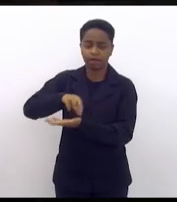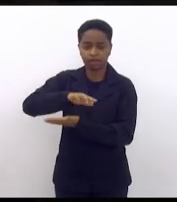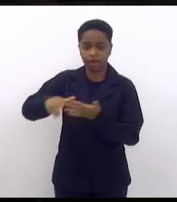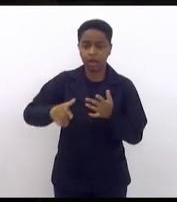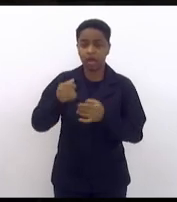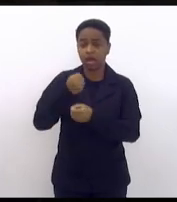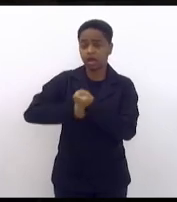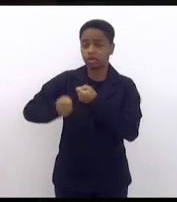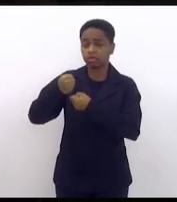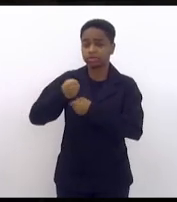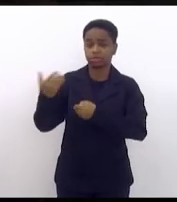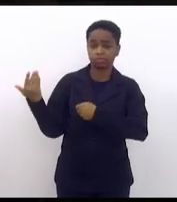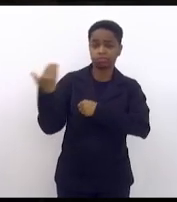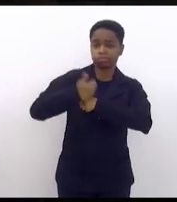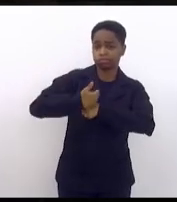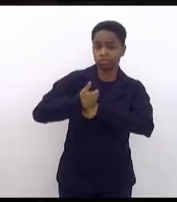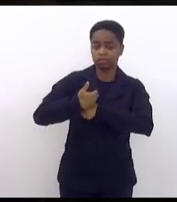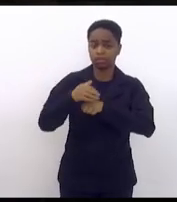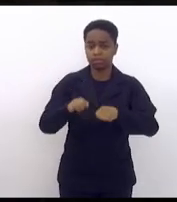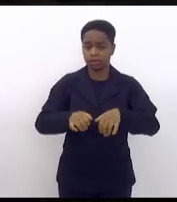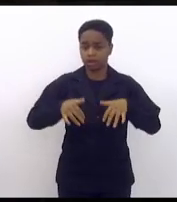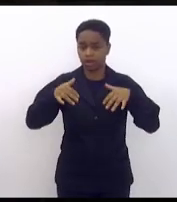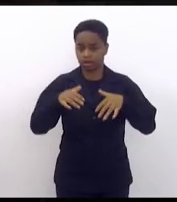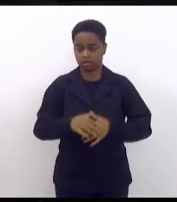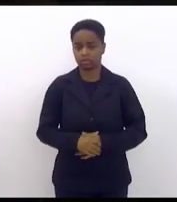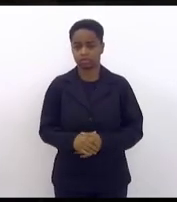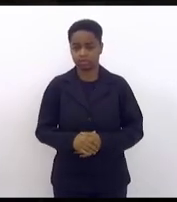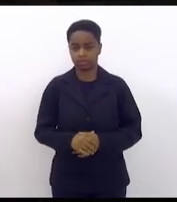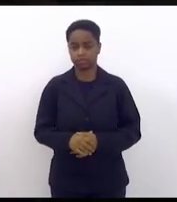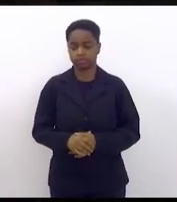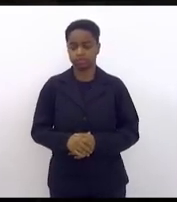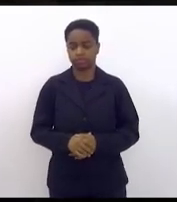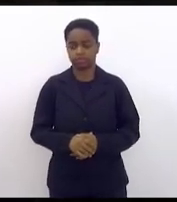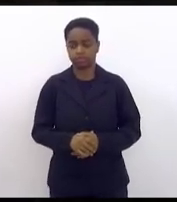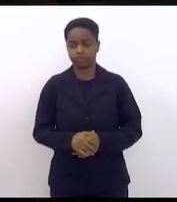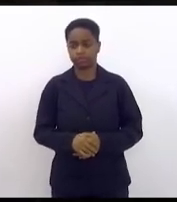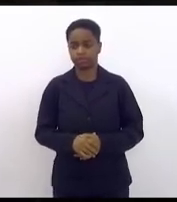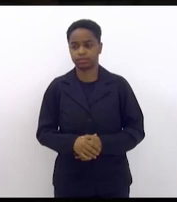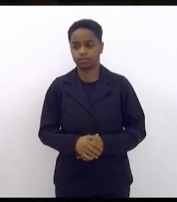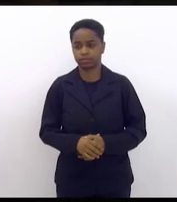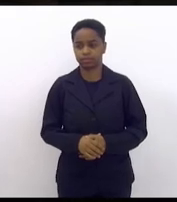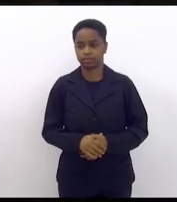derrotado em plenário, né? No auge